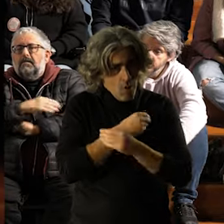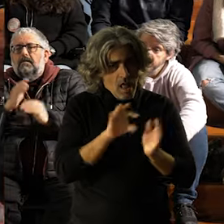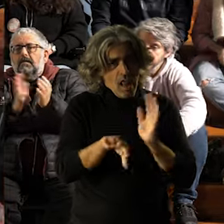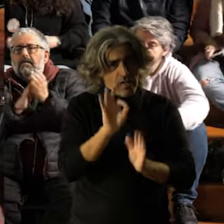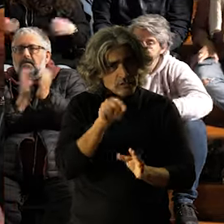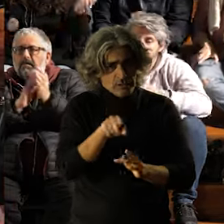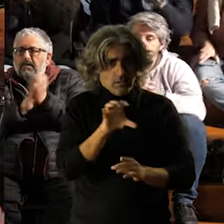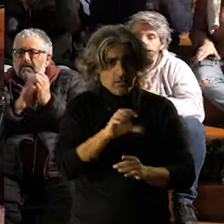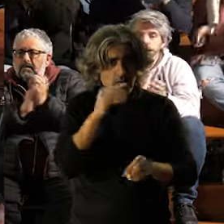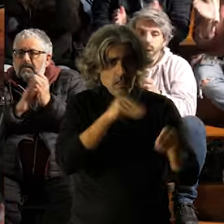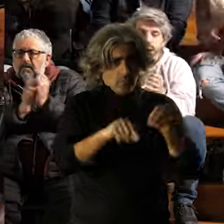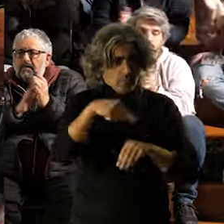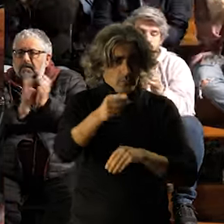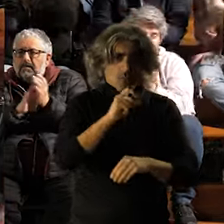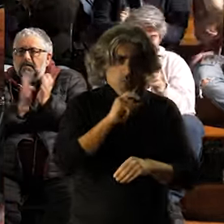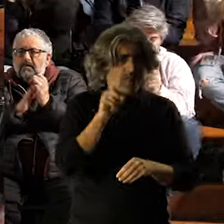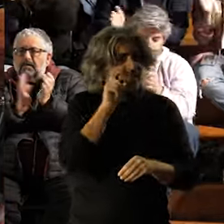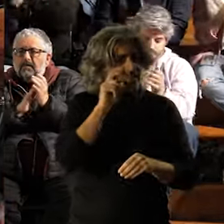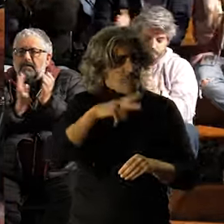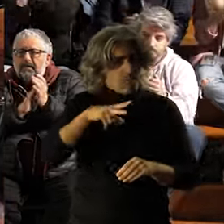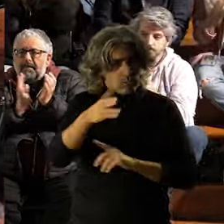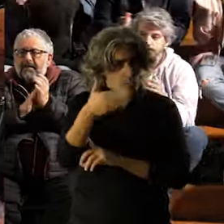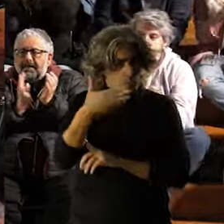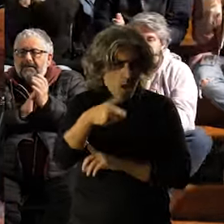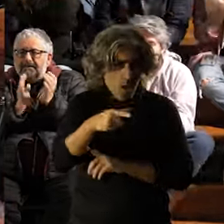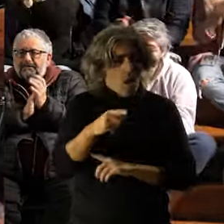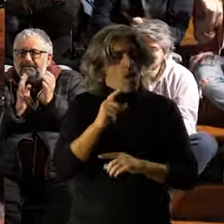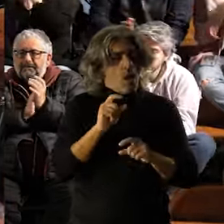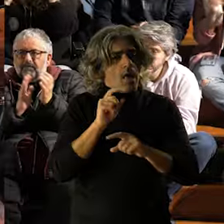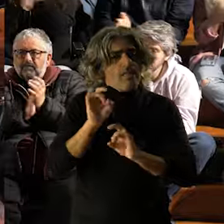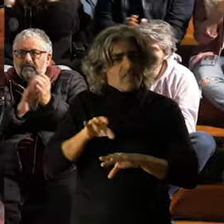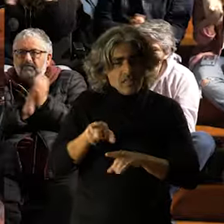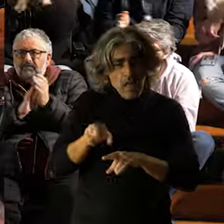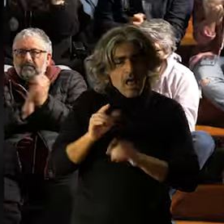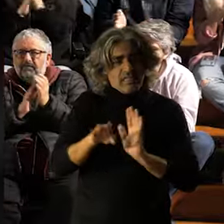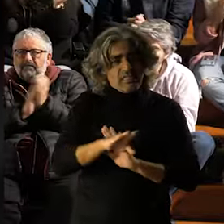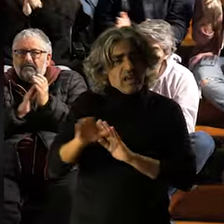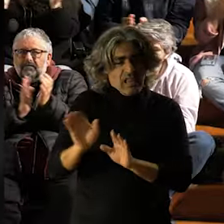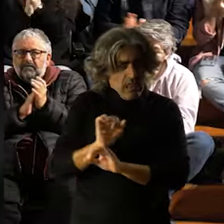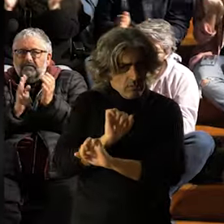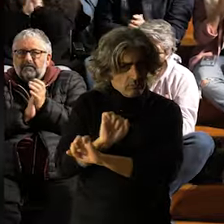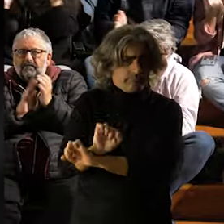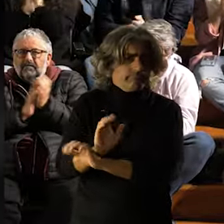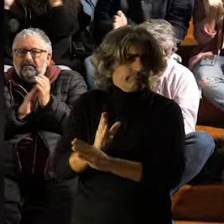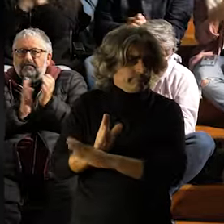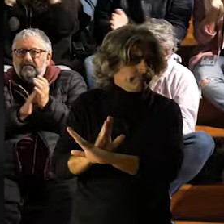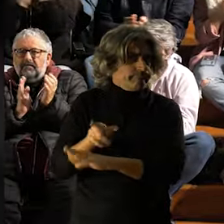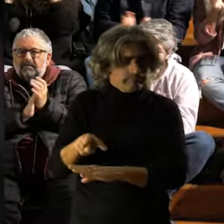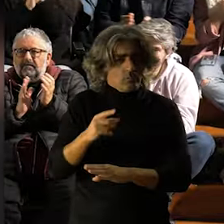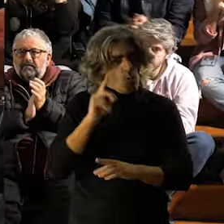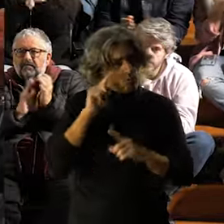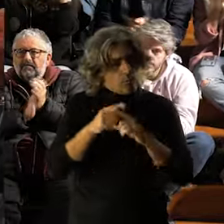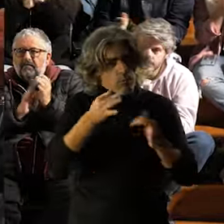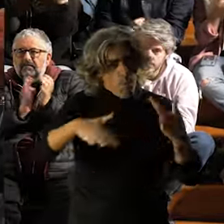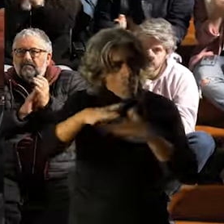que elege nestas eleições. Para defender Portugal, para barrar a direita, para responder pela vida deste